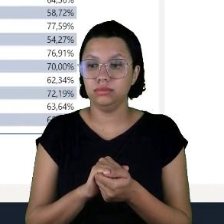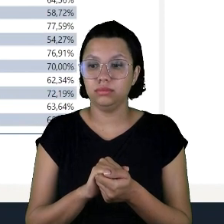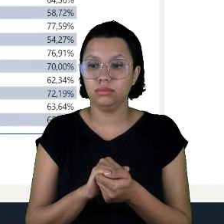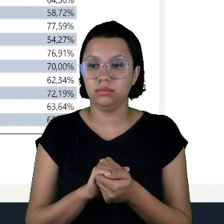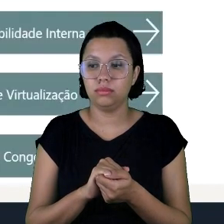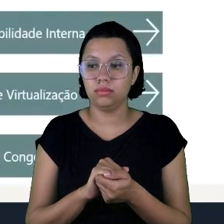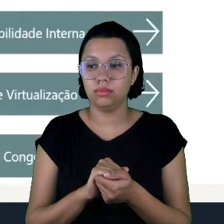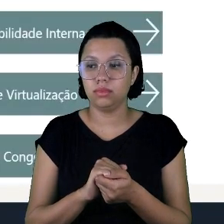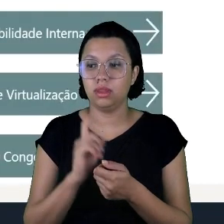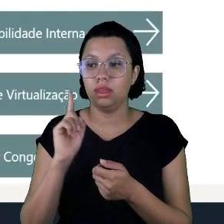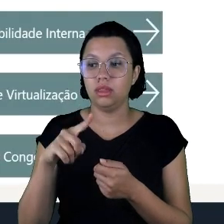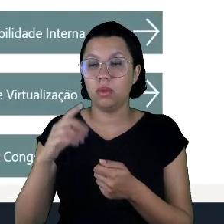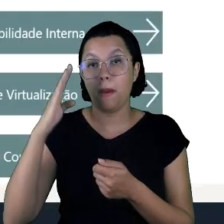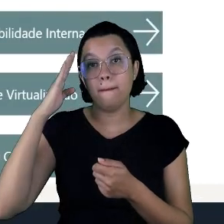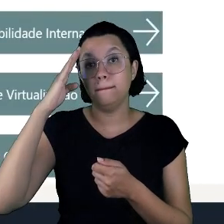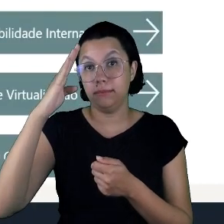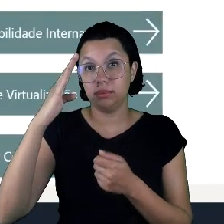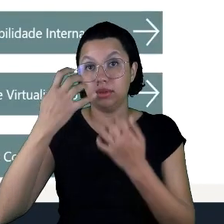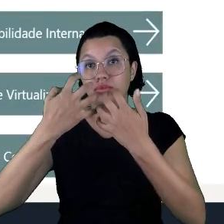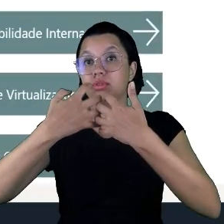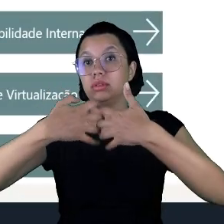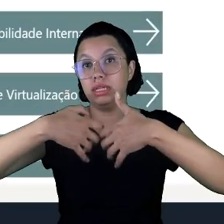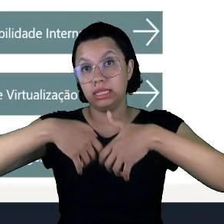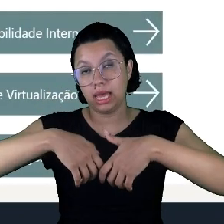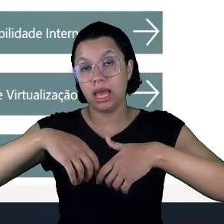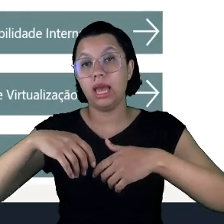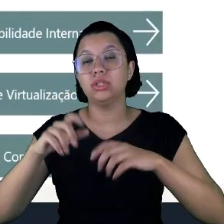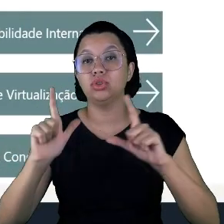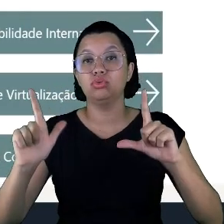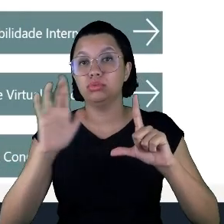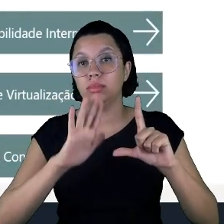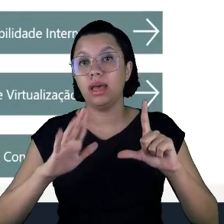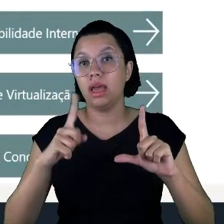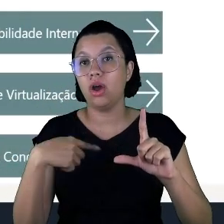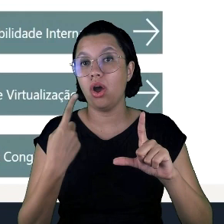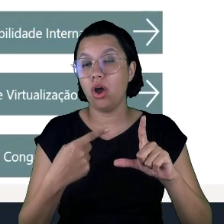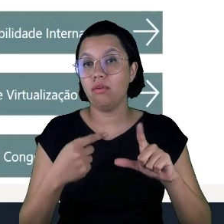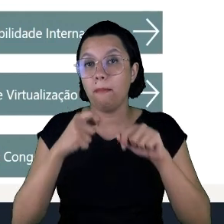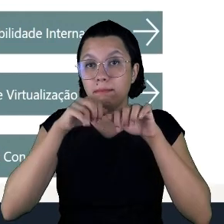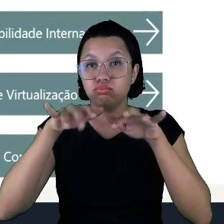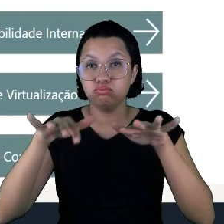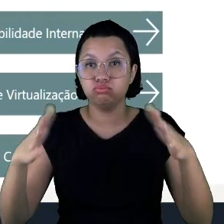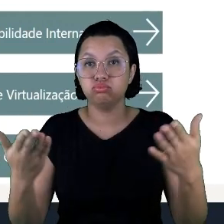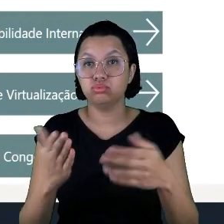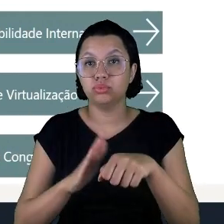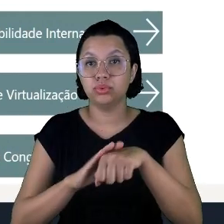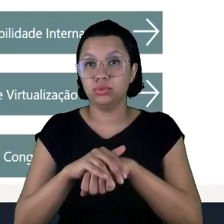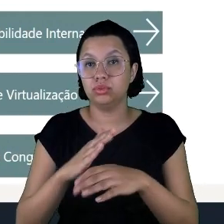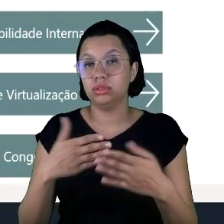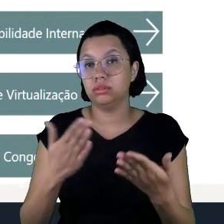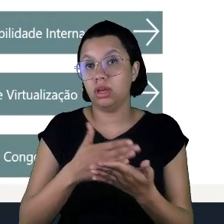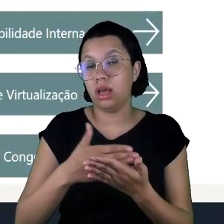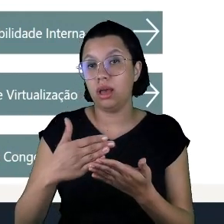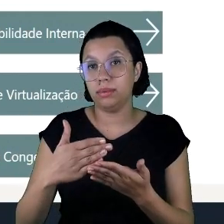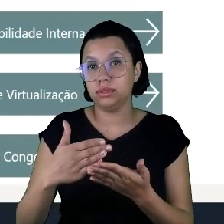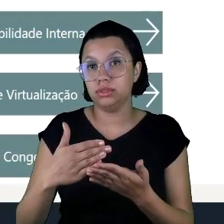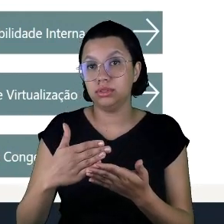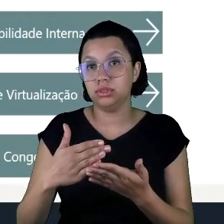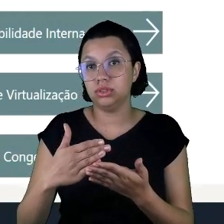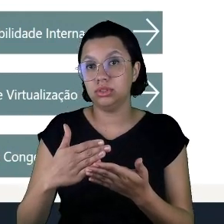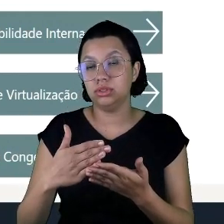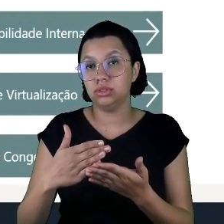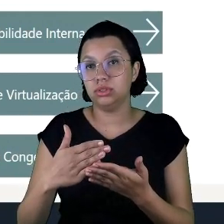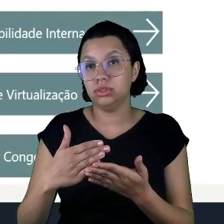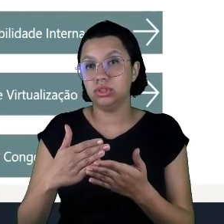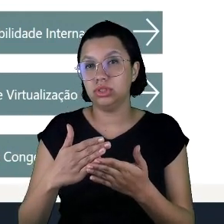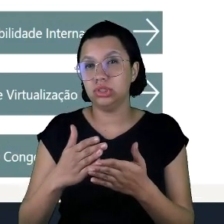E, bom, essas são as principais funcionalidades do painel. Nós vamos publicar hoje à noite, então a partir